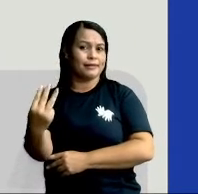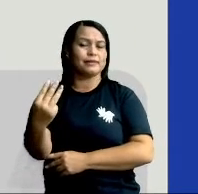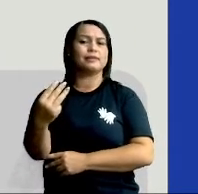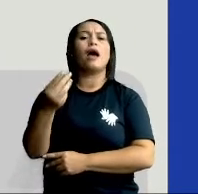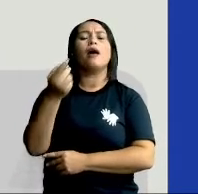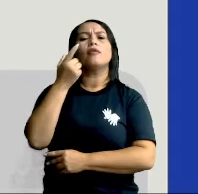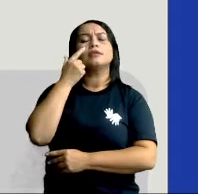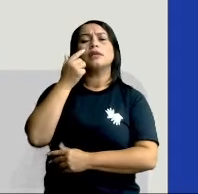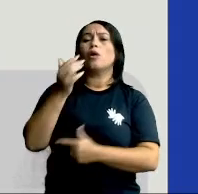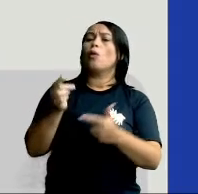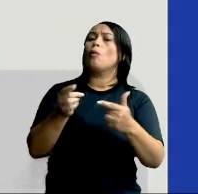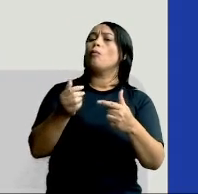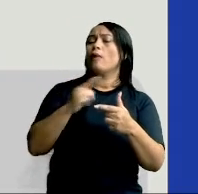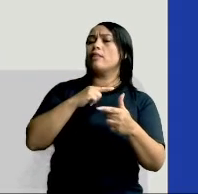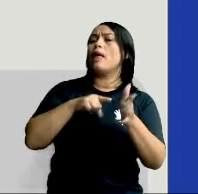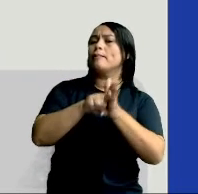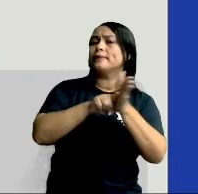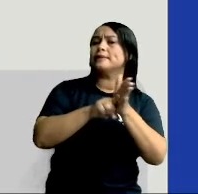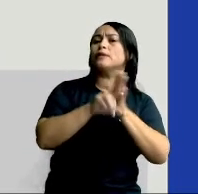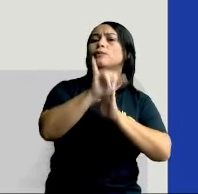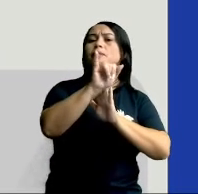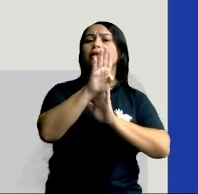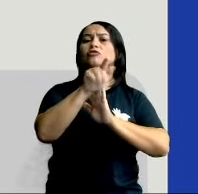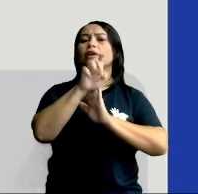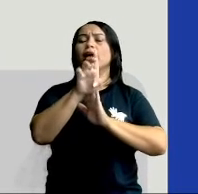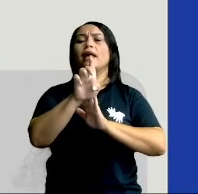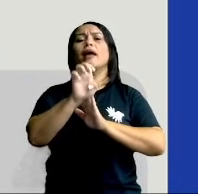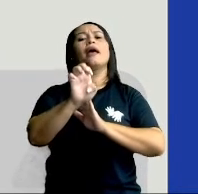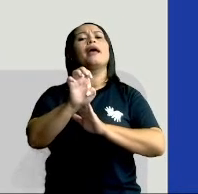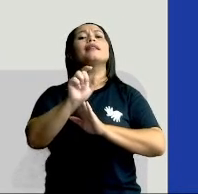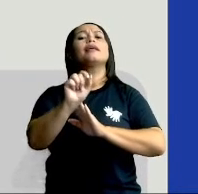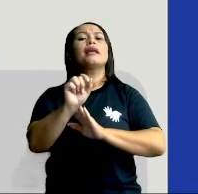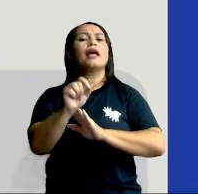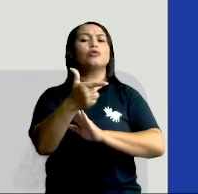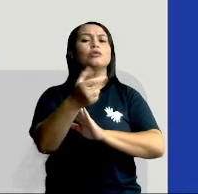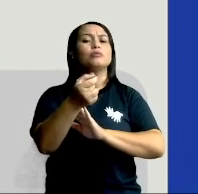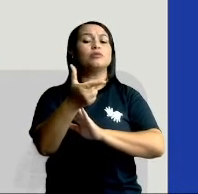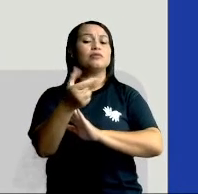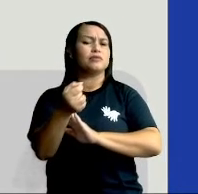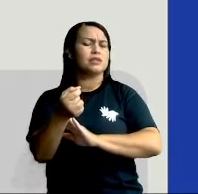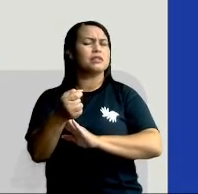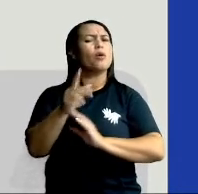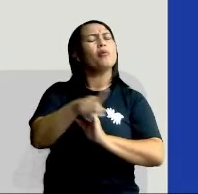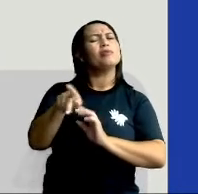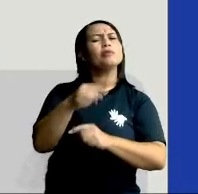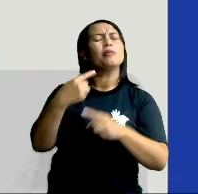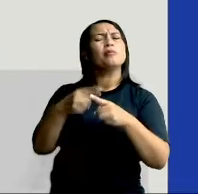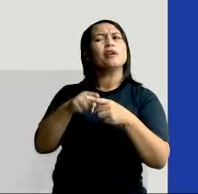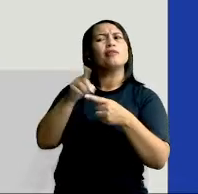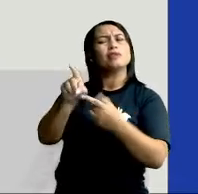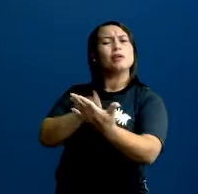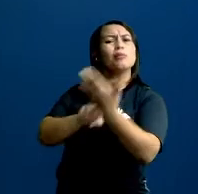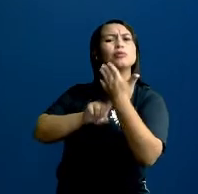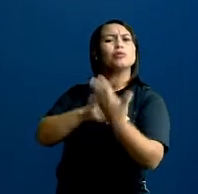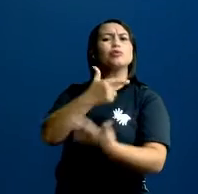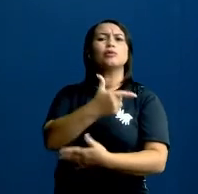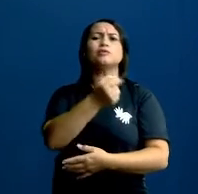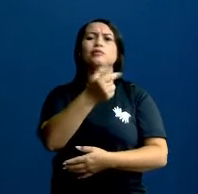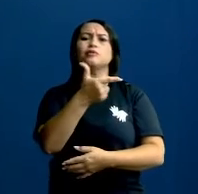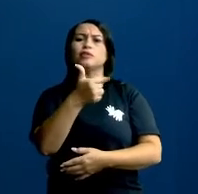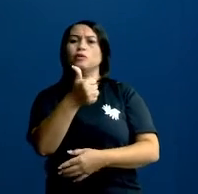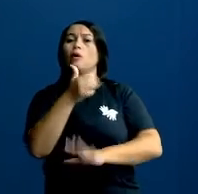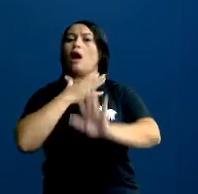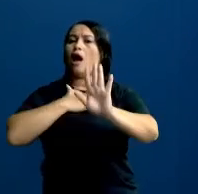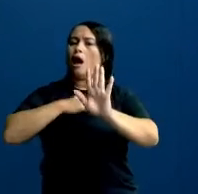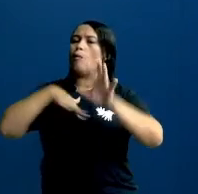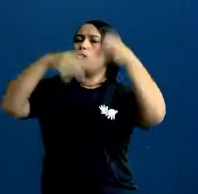139.583, segundo os dados do IBGE de 2020. Ô professora, porque a senhora não trouxe aí o IBGE de 2021?